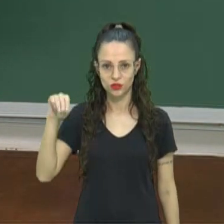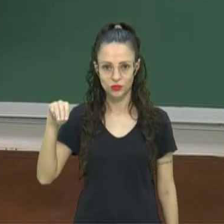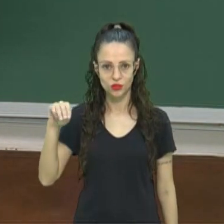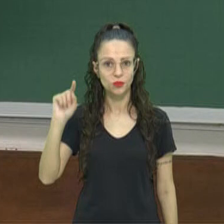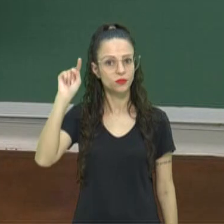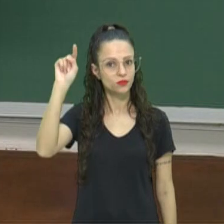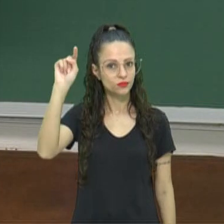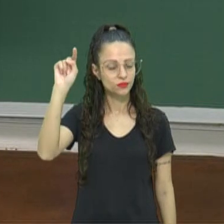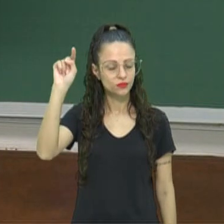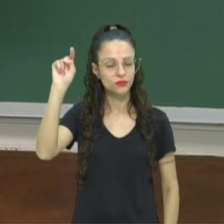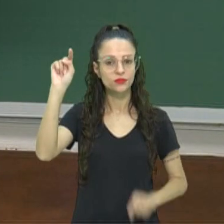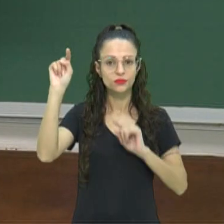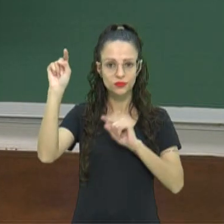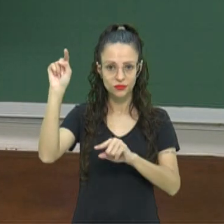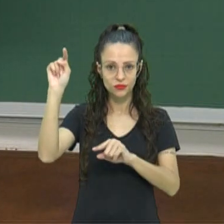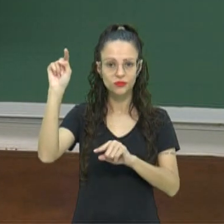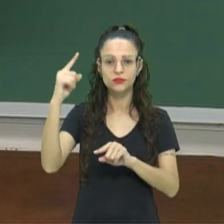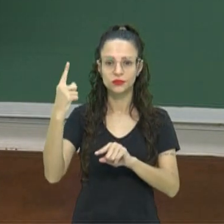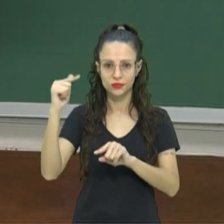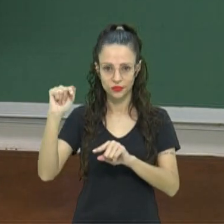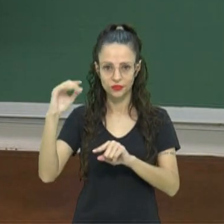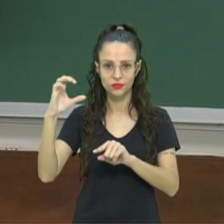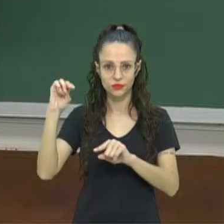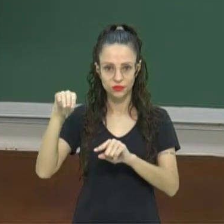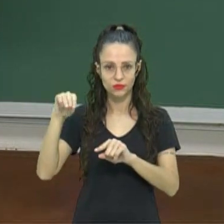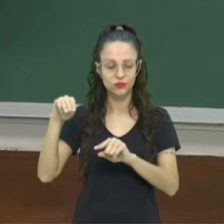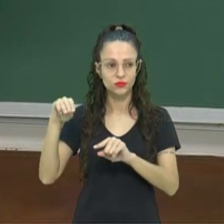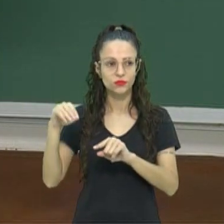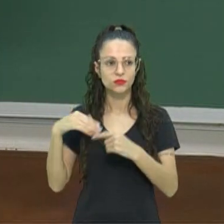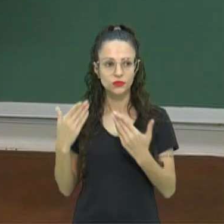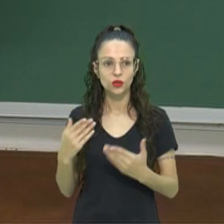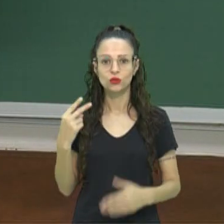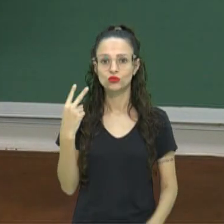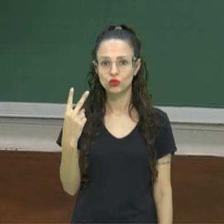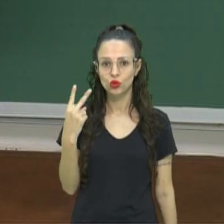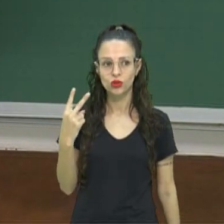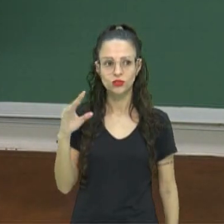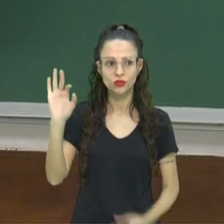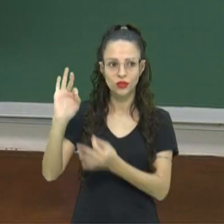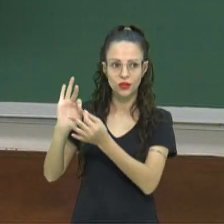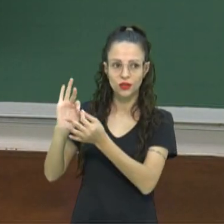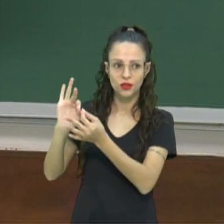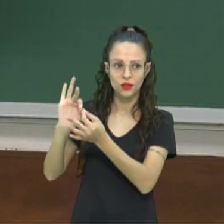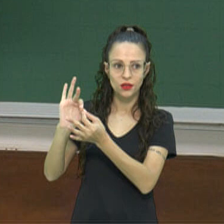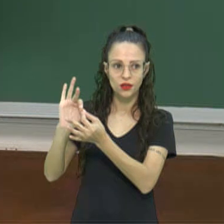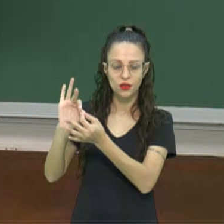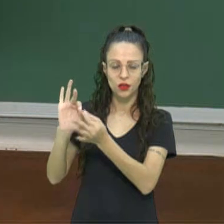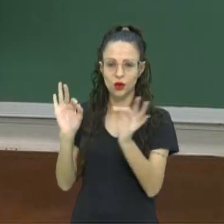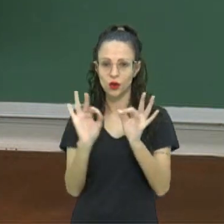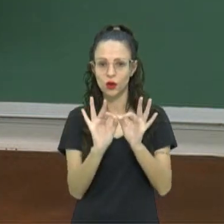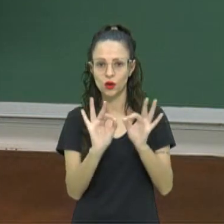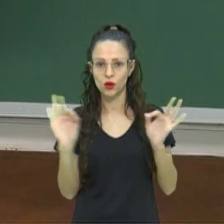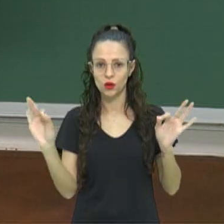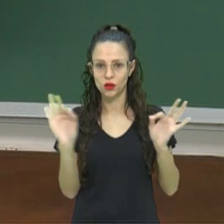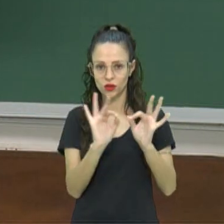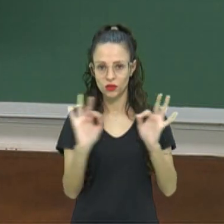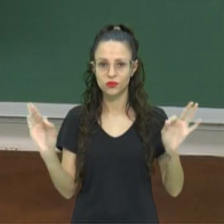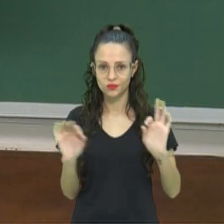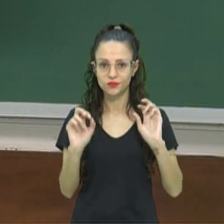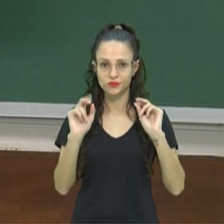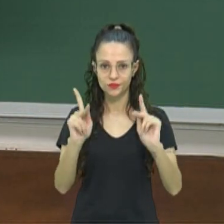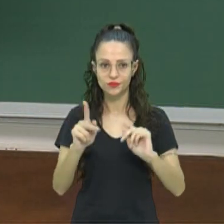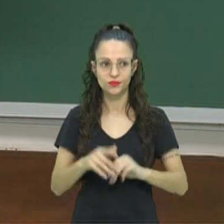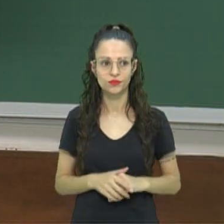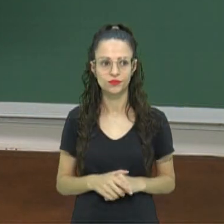cima, menos 17 de baixo. No caso, esse 2 aqui, ó, pegou a diagonal maior, aqui, ó, na horizontal,